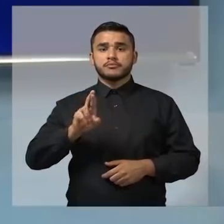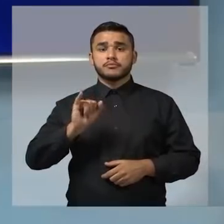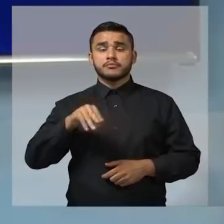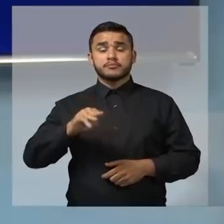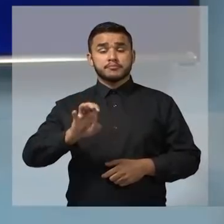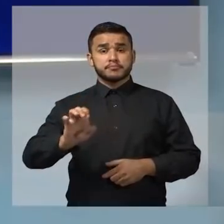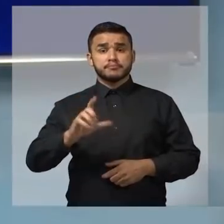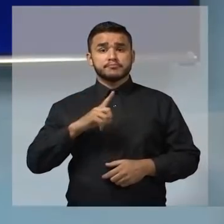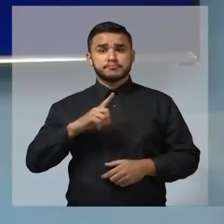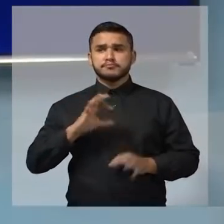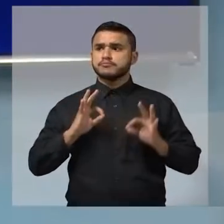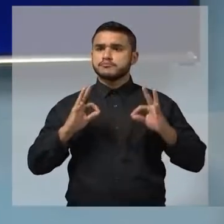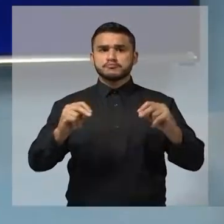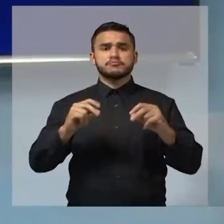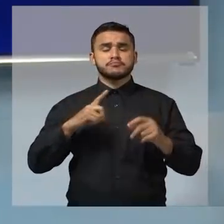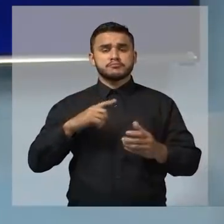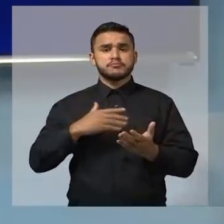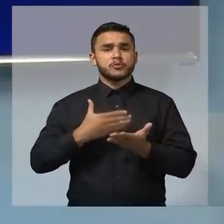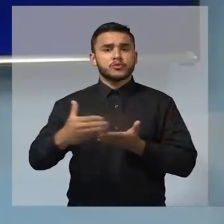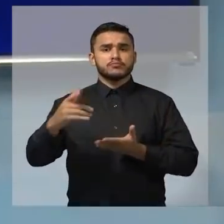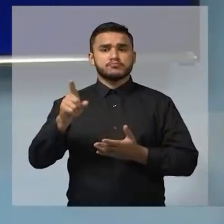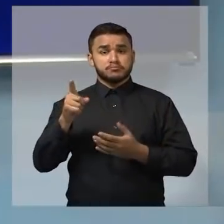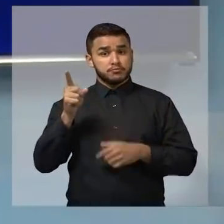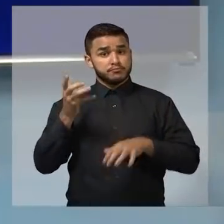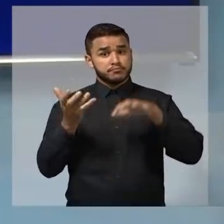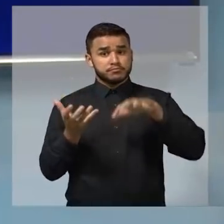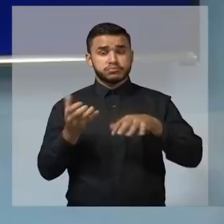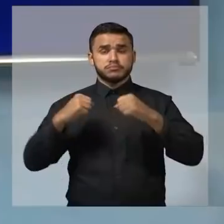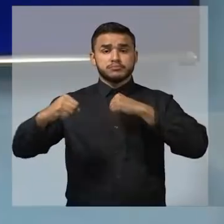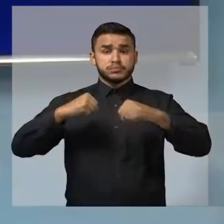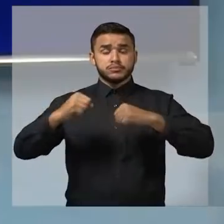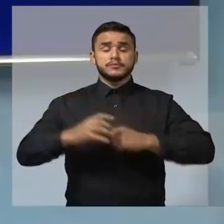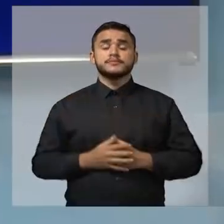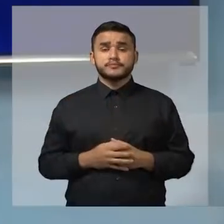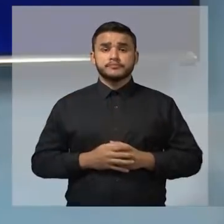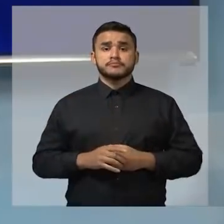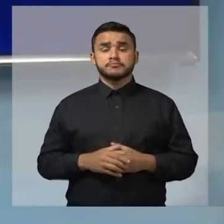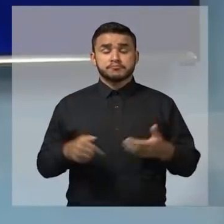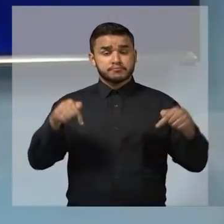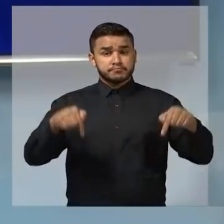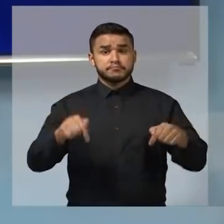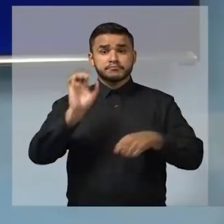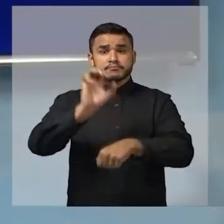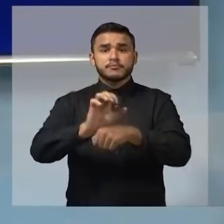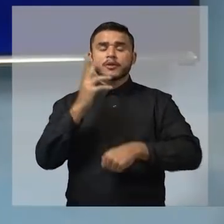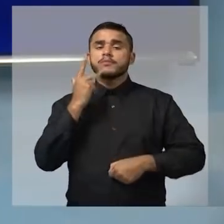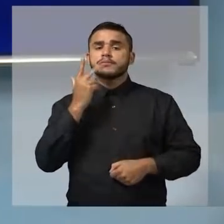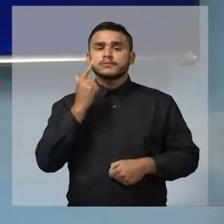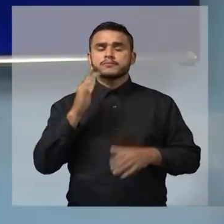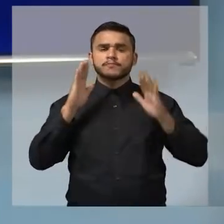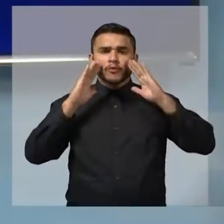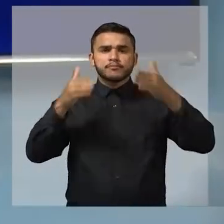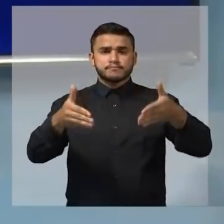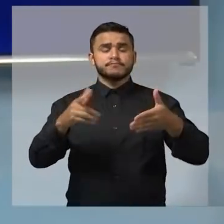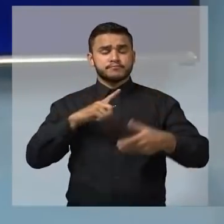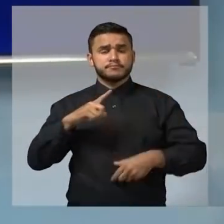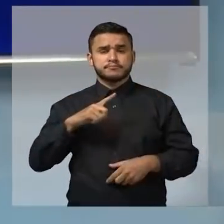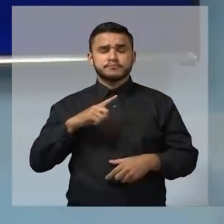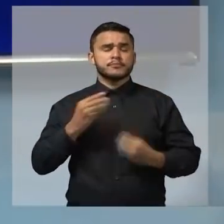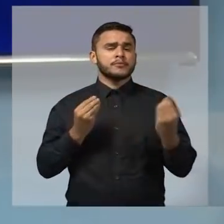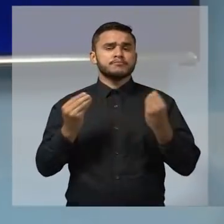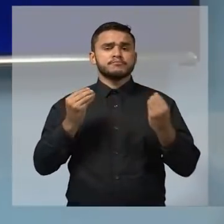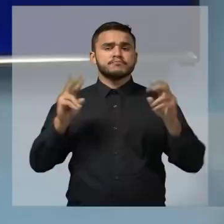passou, para debate no Congresso Nacional. No estado do Ceará, as atenções se voltam, dentro desse mesmo contexto da